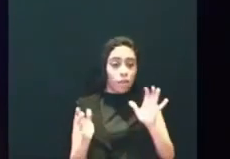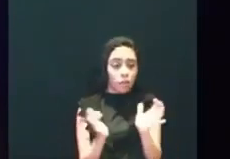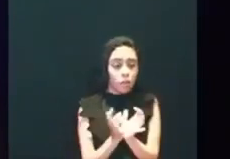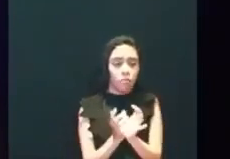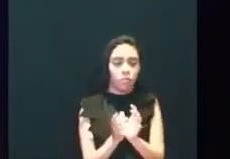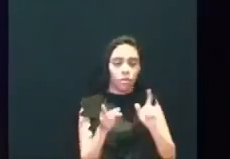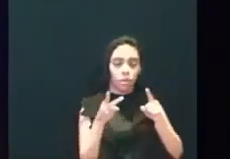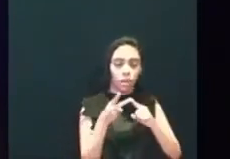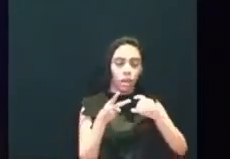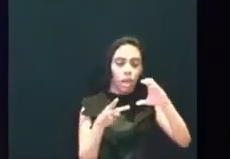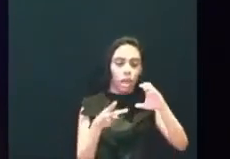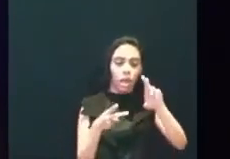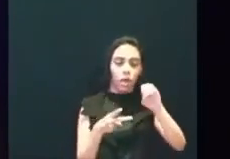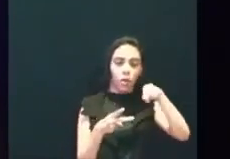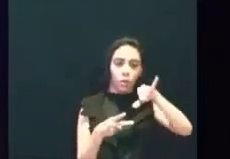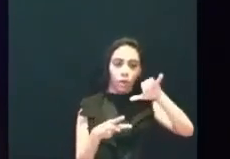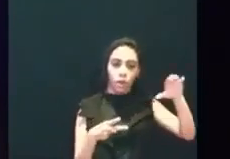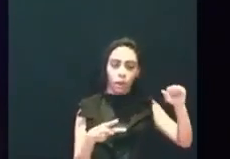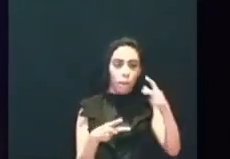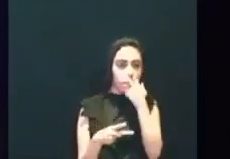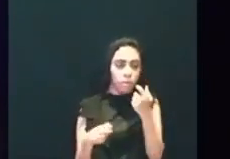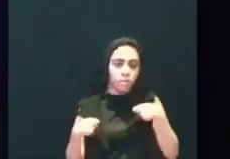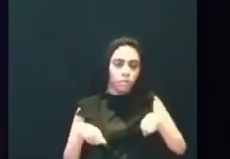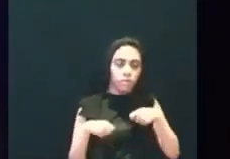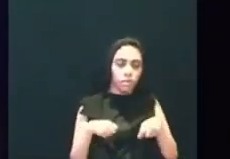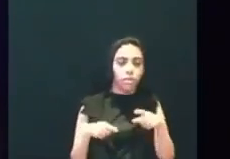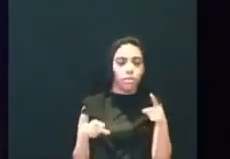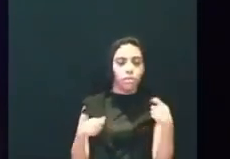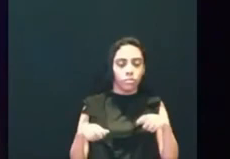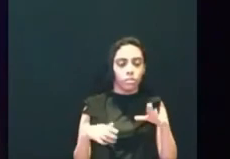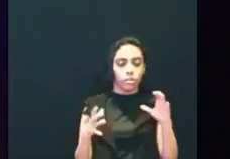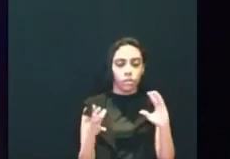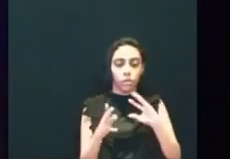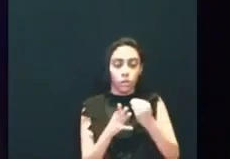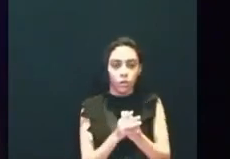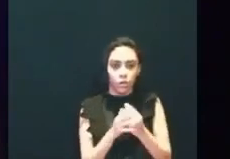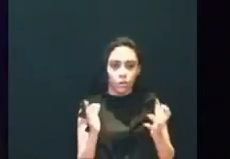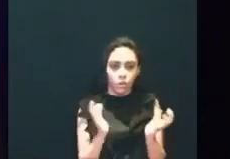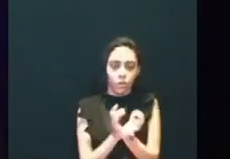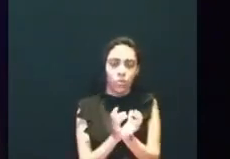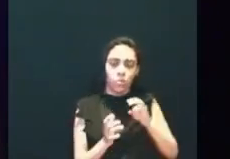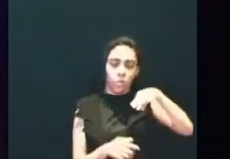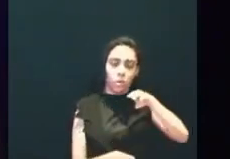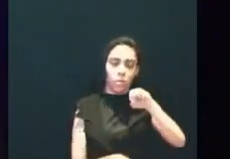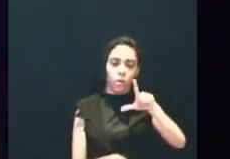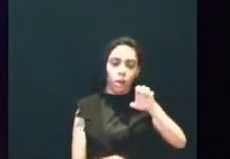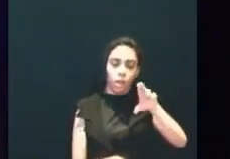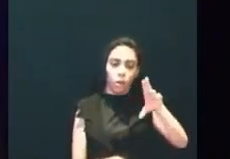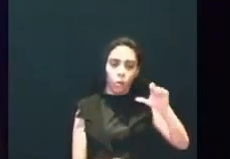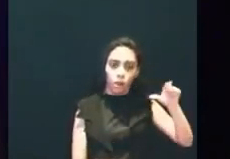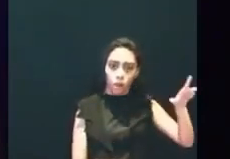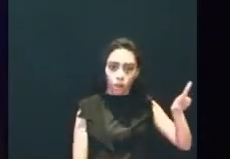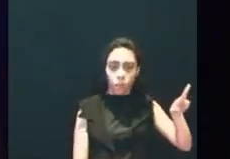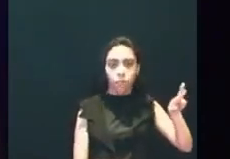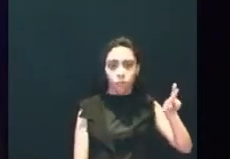mieloide crônica, você já tem a necessidade da remissão molecular, né? O ideal realmente é atingir a remissão